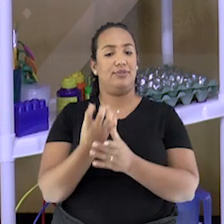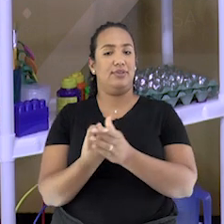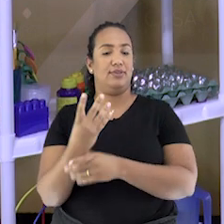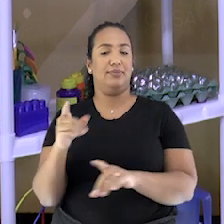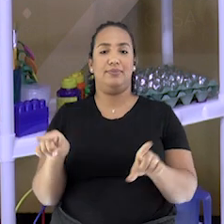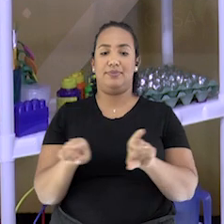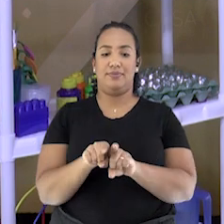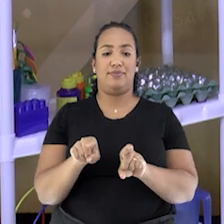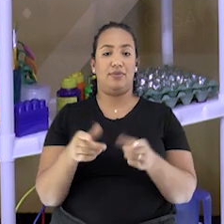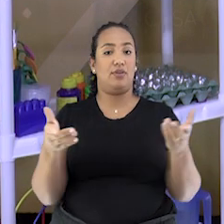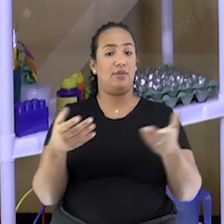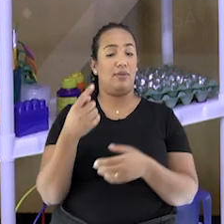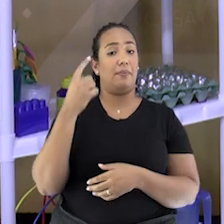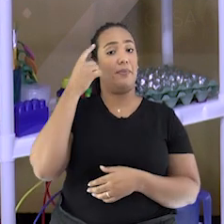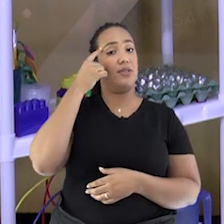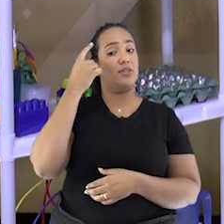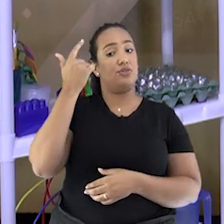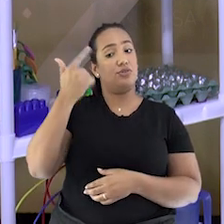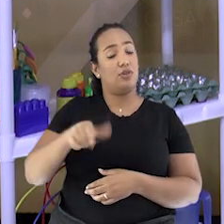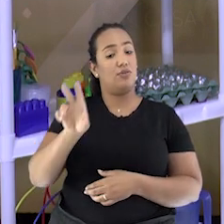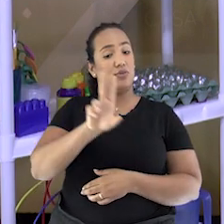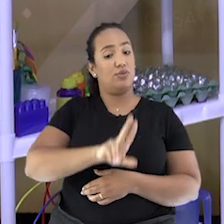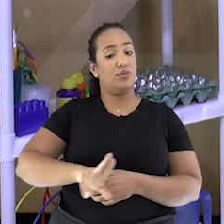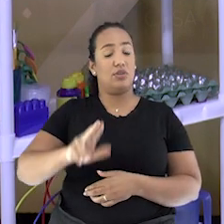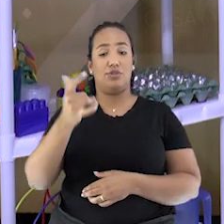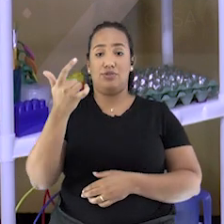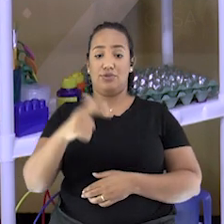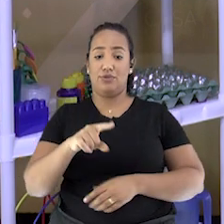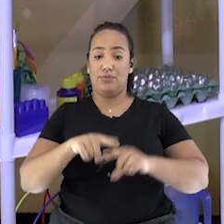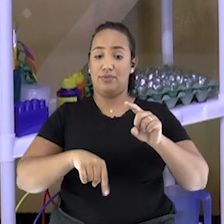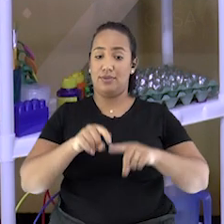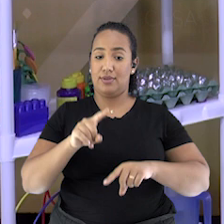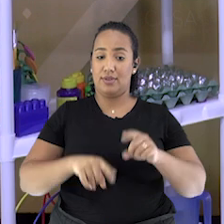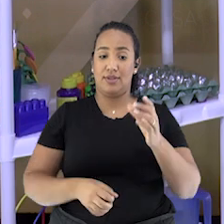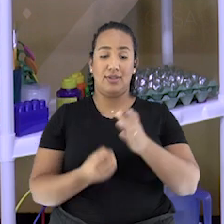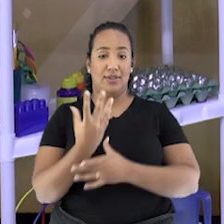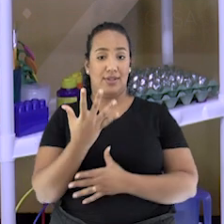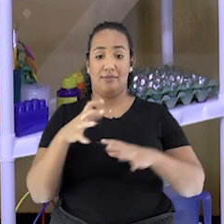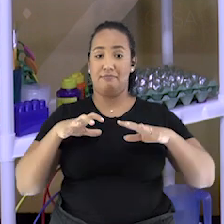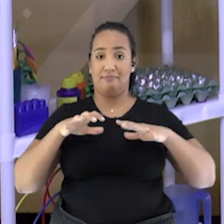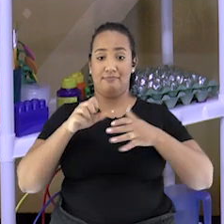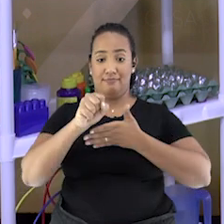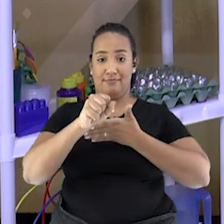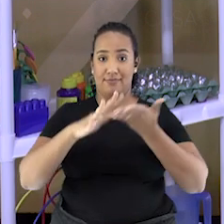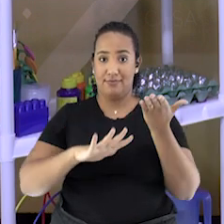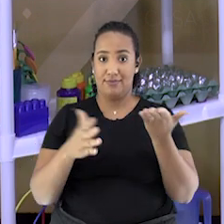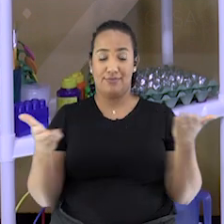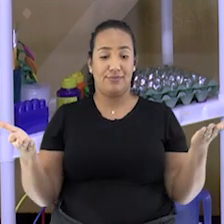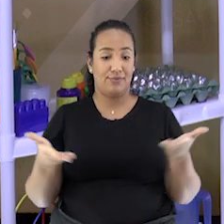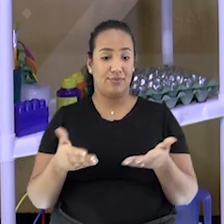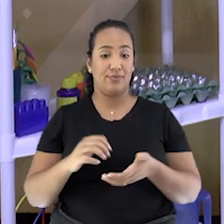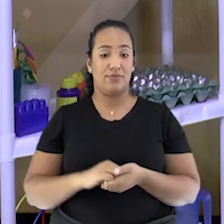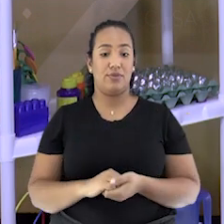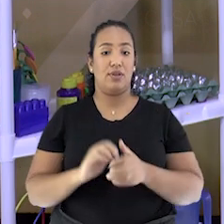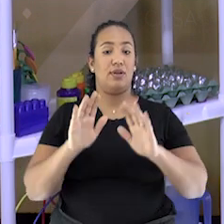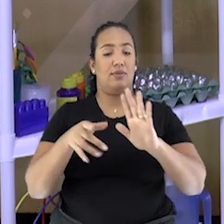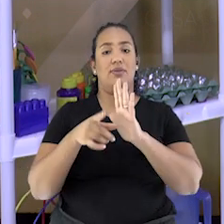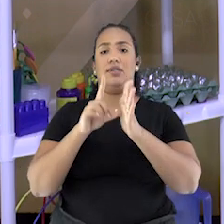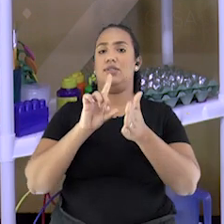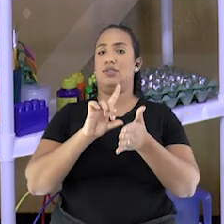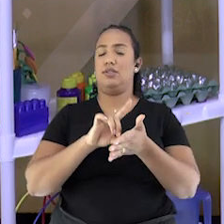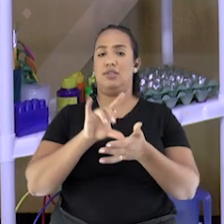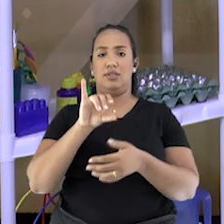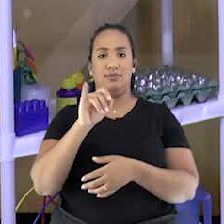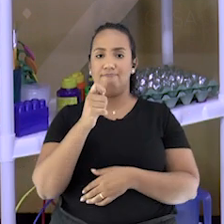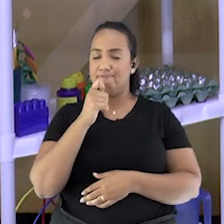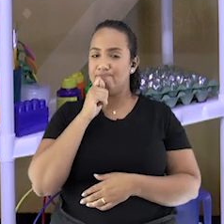também? Vamos repensar e reutilizar alguns desses materiais e produzir o nosso monomassa de hoje. Mas antes, se